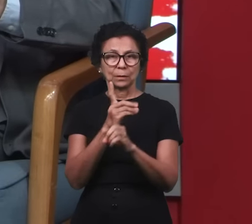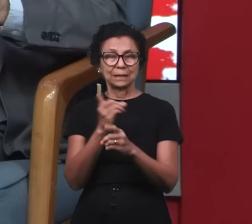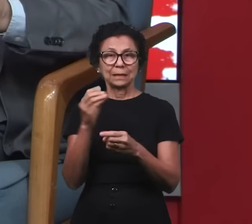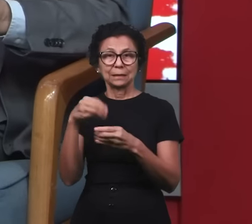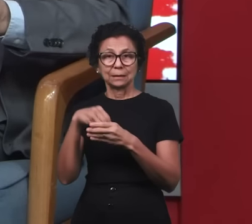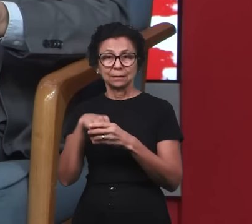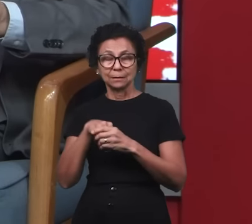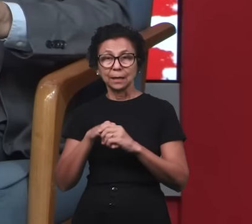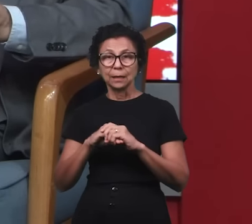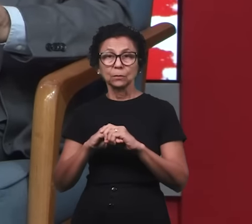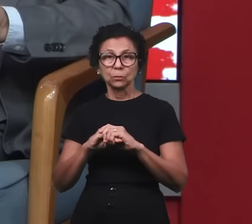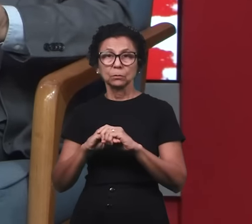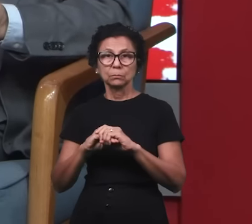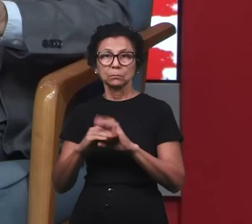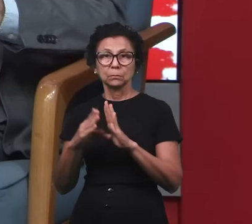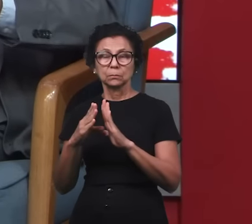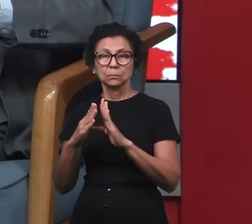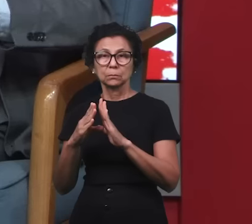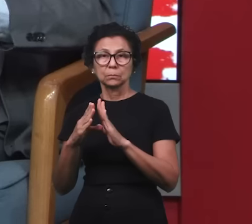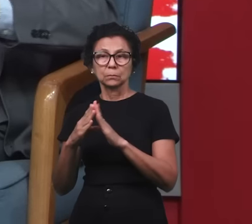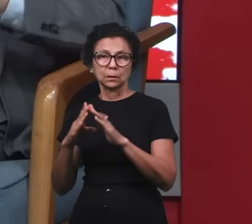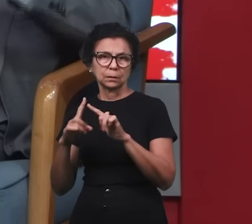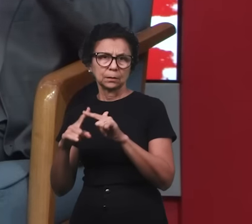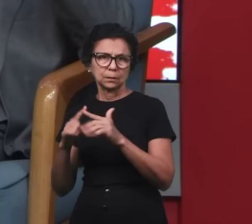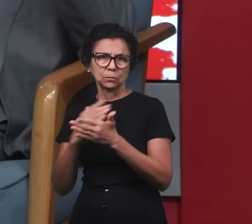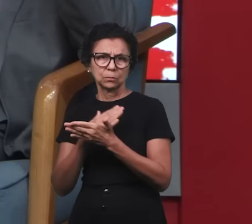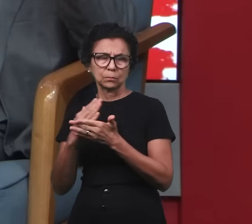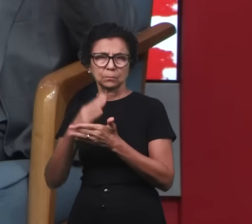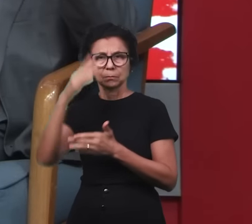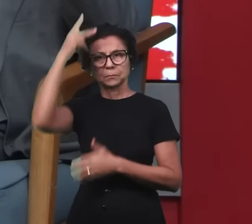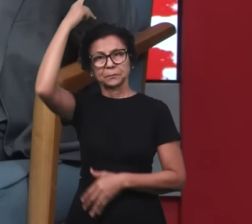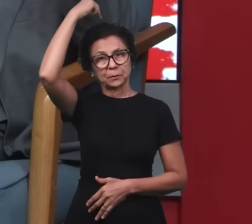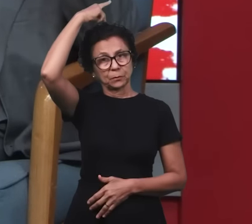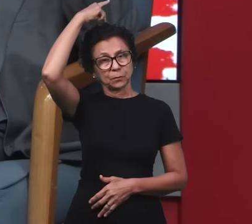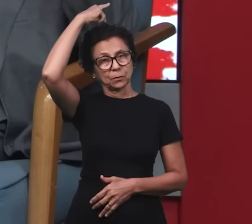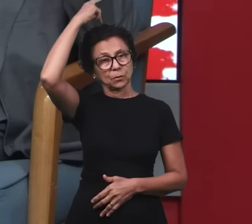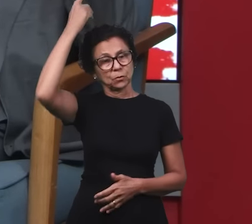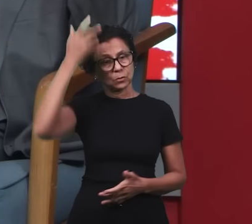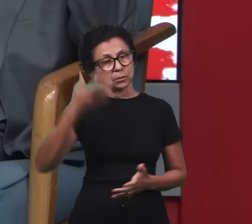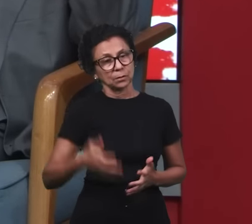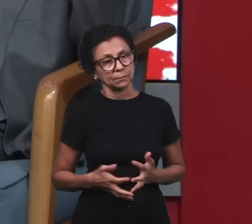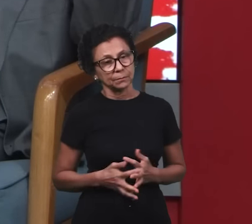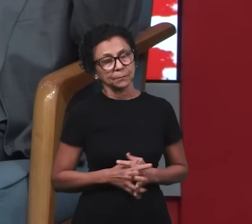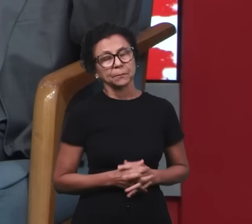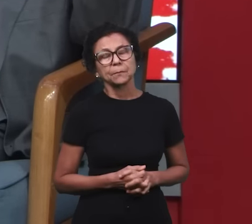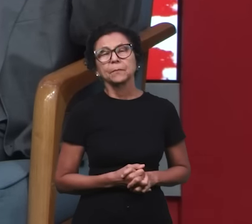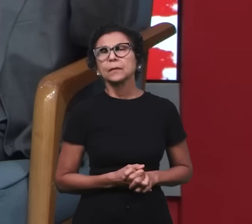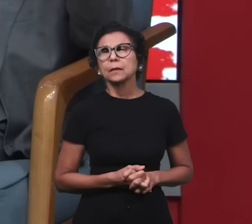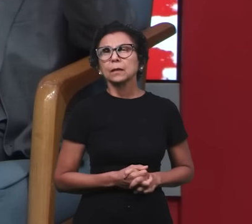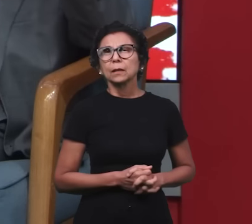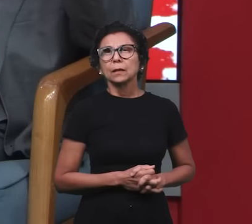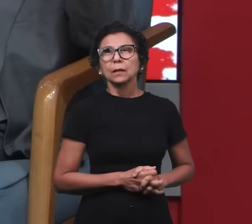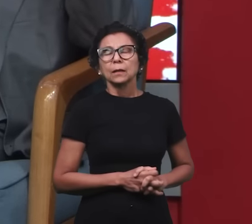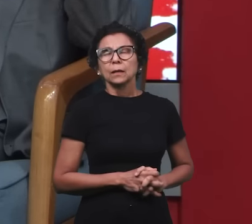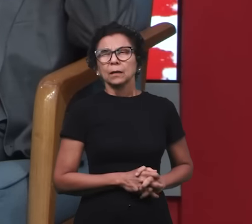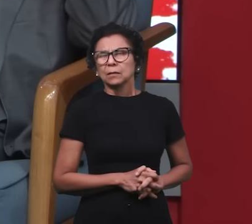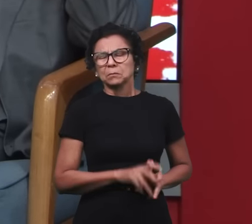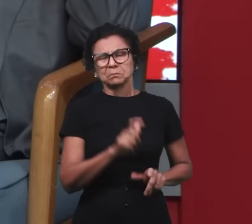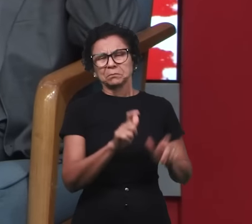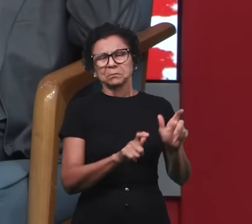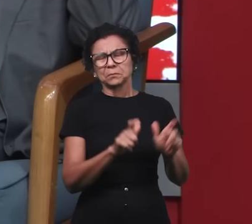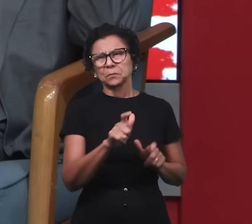início da igreja do Pentecostes, quando Paulo... Então, é bom se eu diga o seguinte, há muitos escrevem até